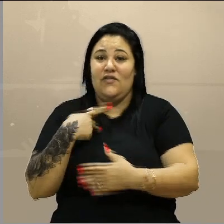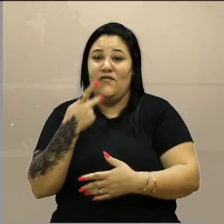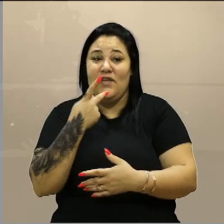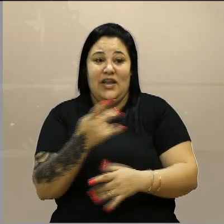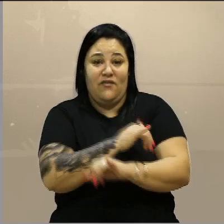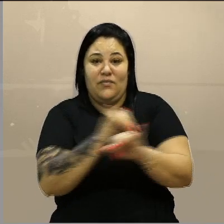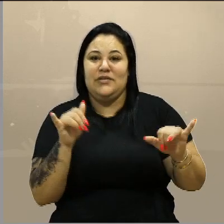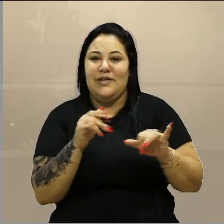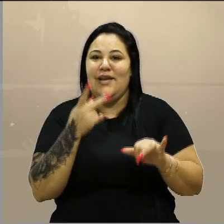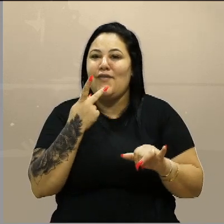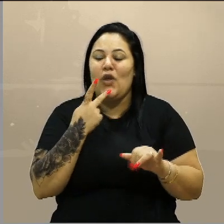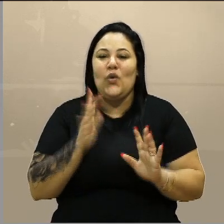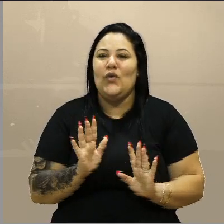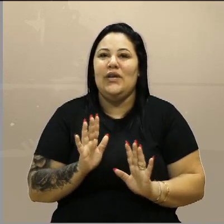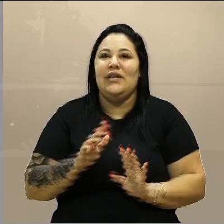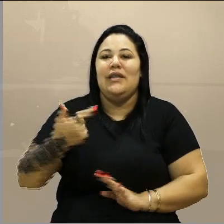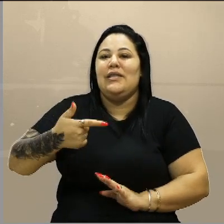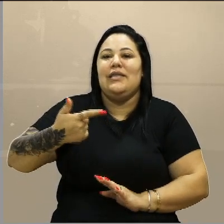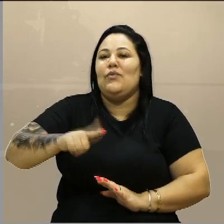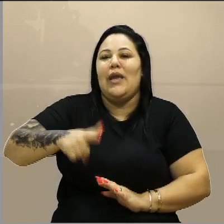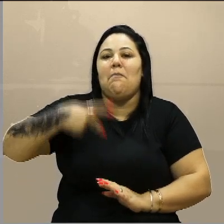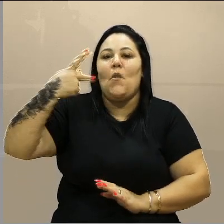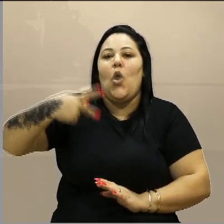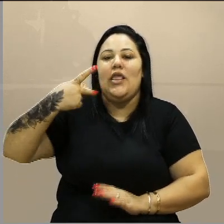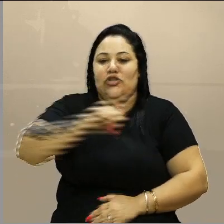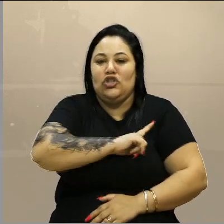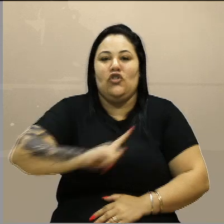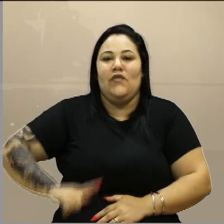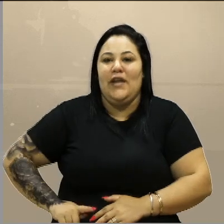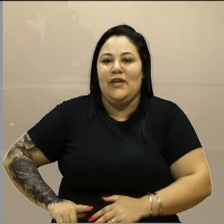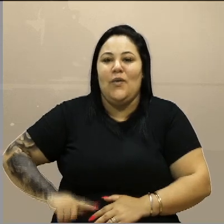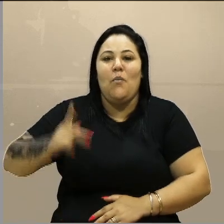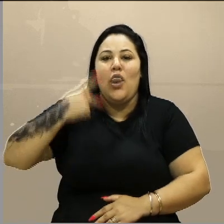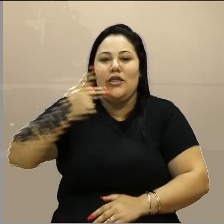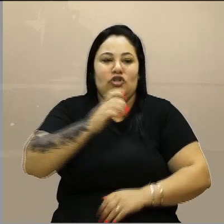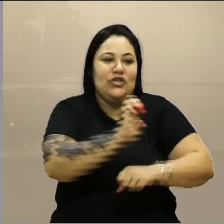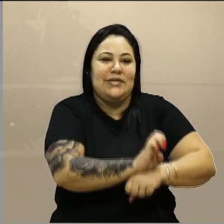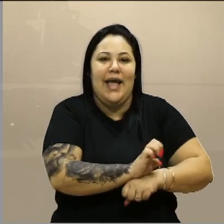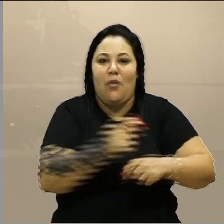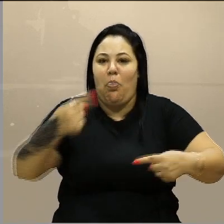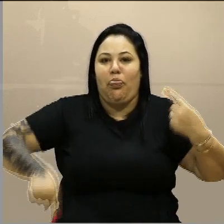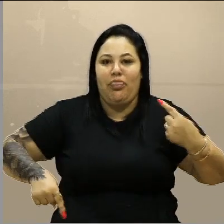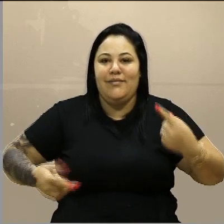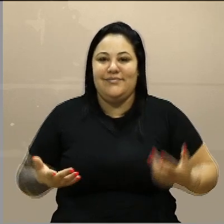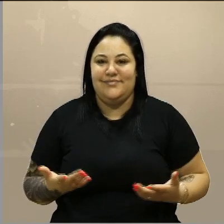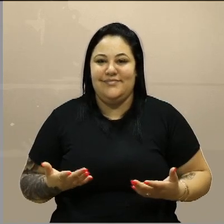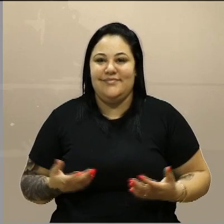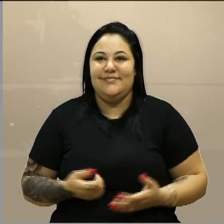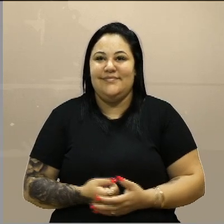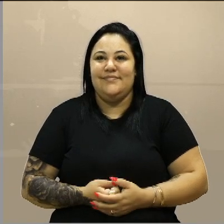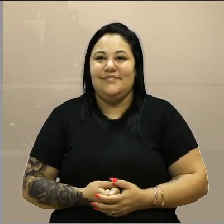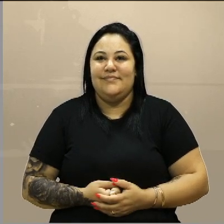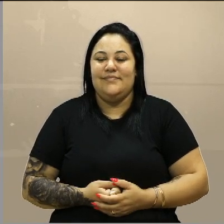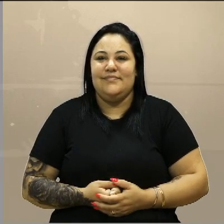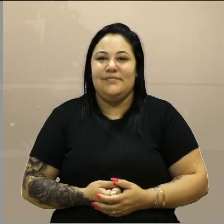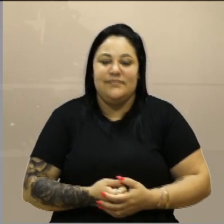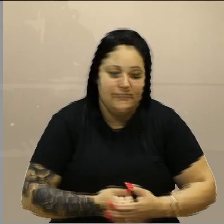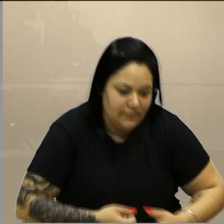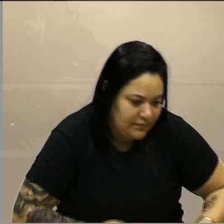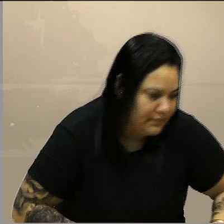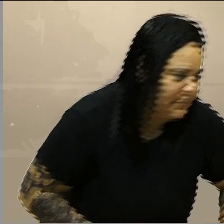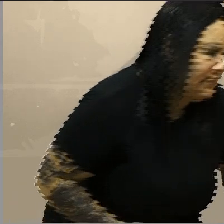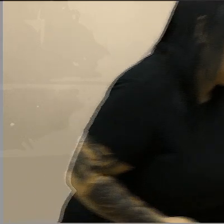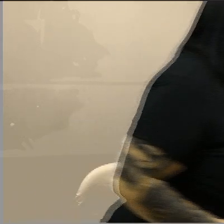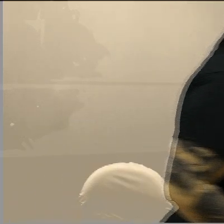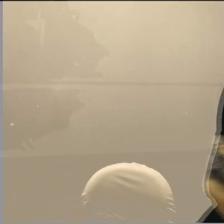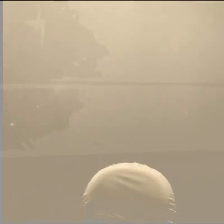disse, não existe política de governo, não política de Estado. E é realmente isso mesmo. Pode passar. A